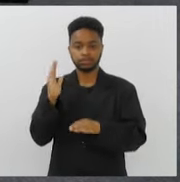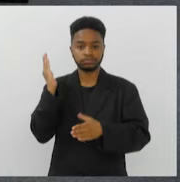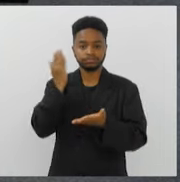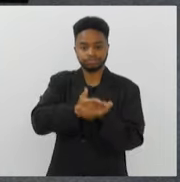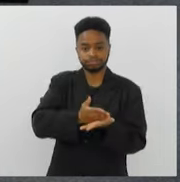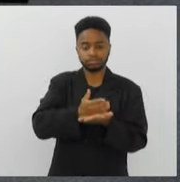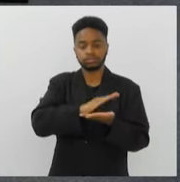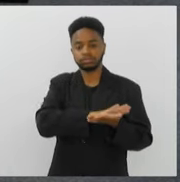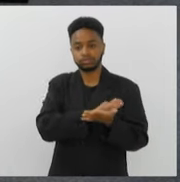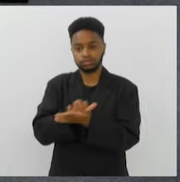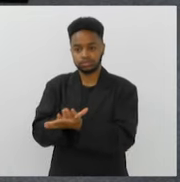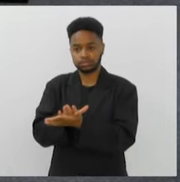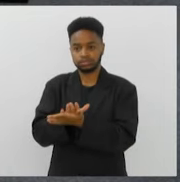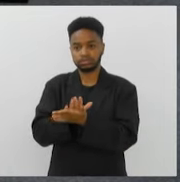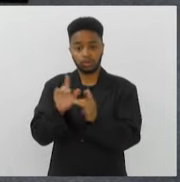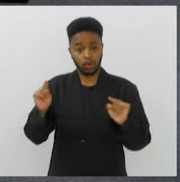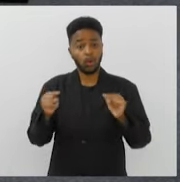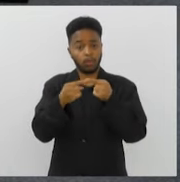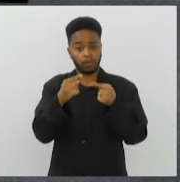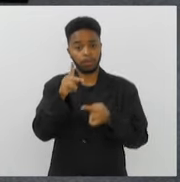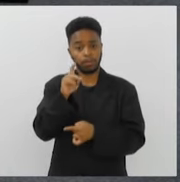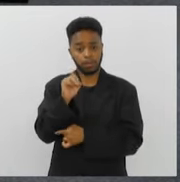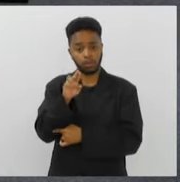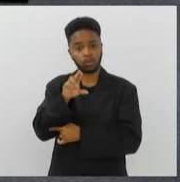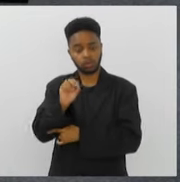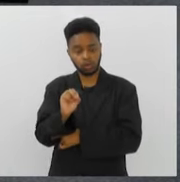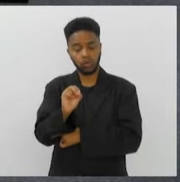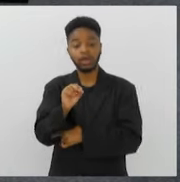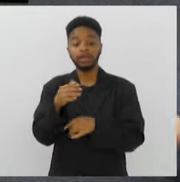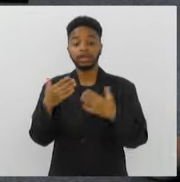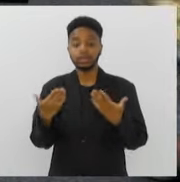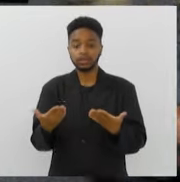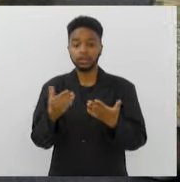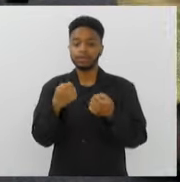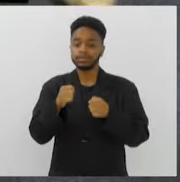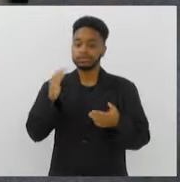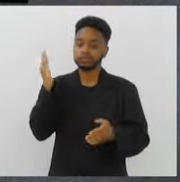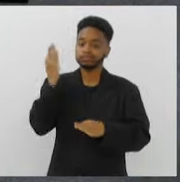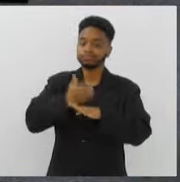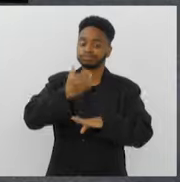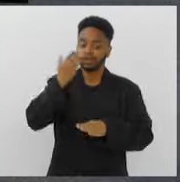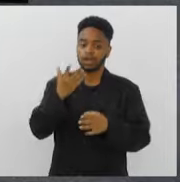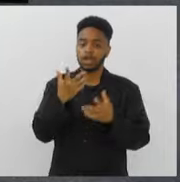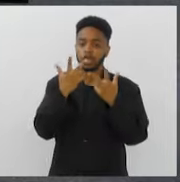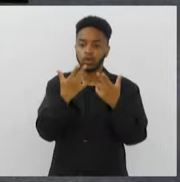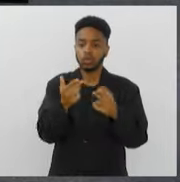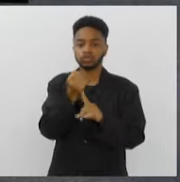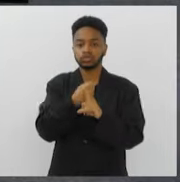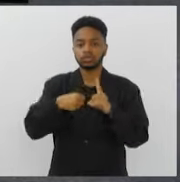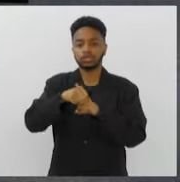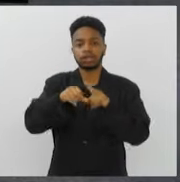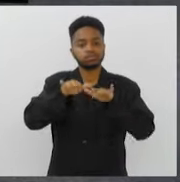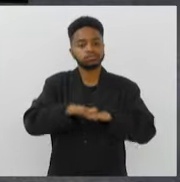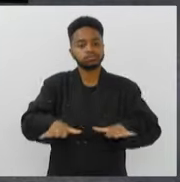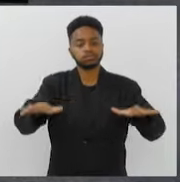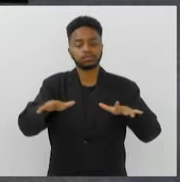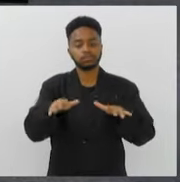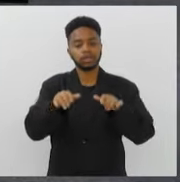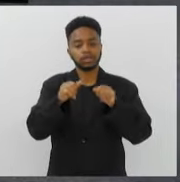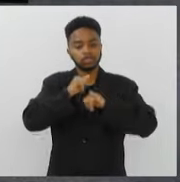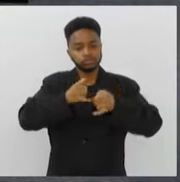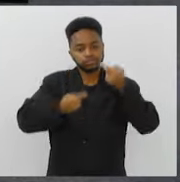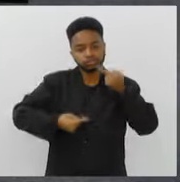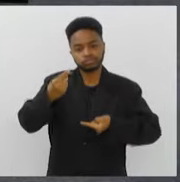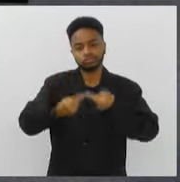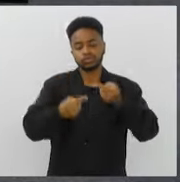a sociedade... Ele é pornográfico. Ele é pornográfico e deve ser derrotado como amplamente a sociedade vem se levantando